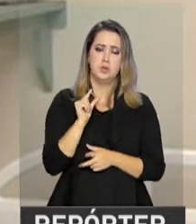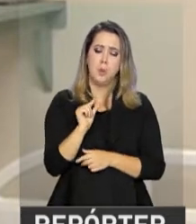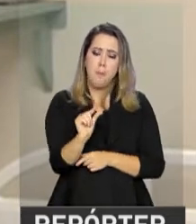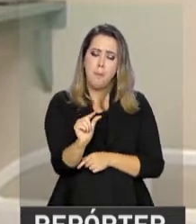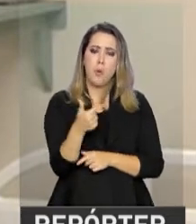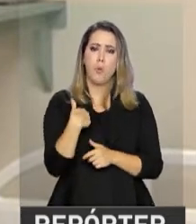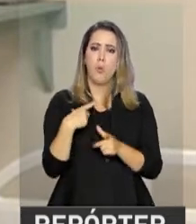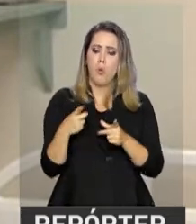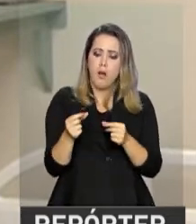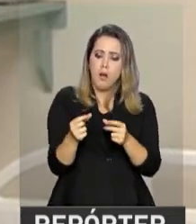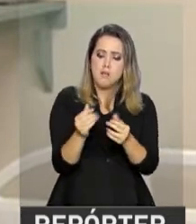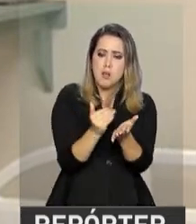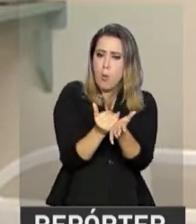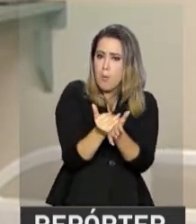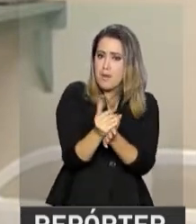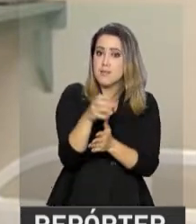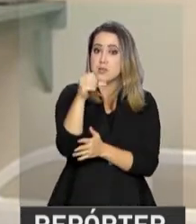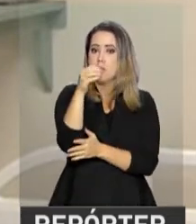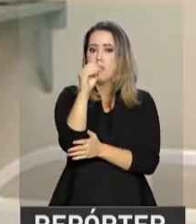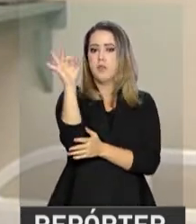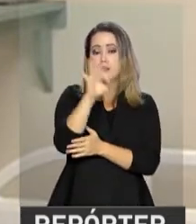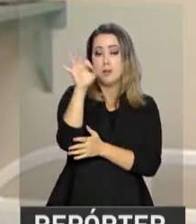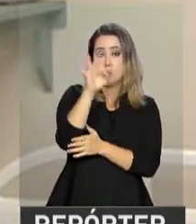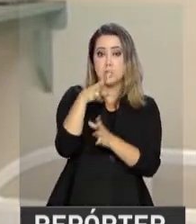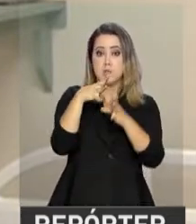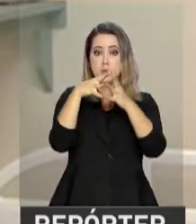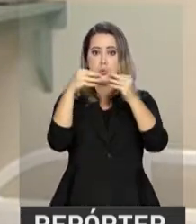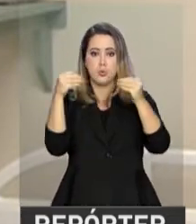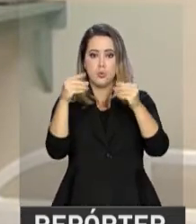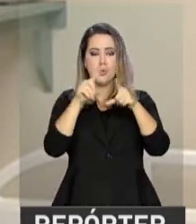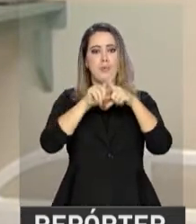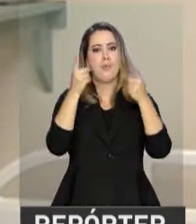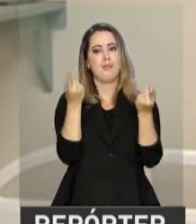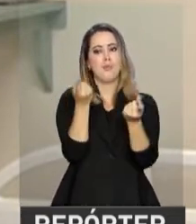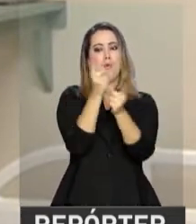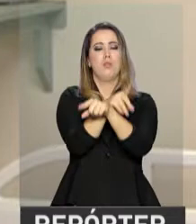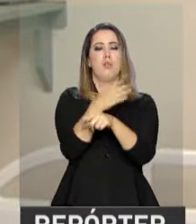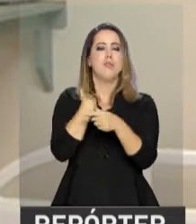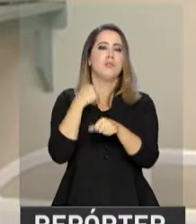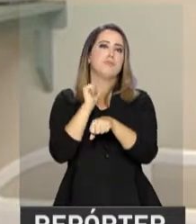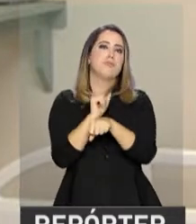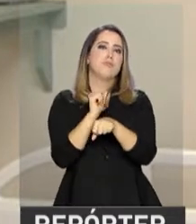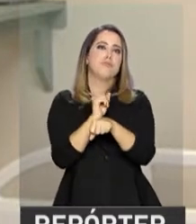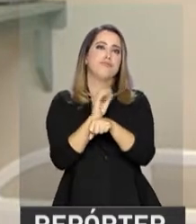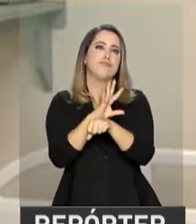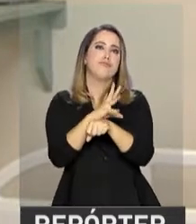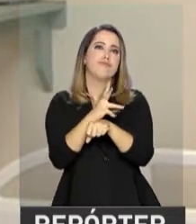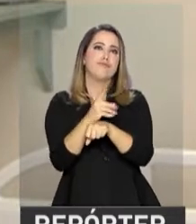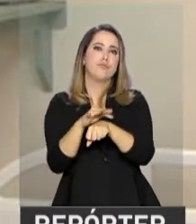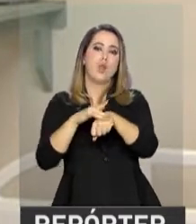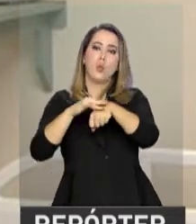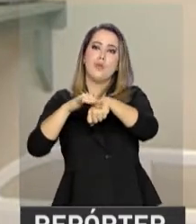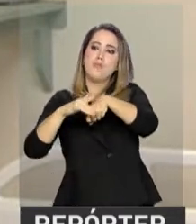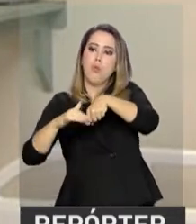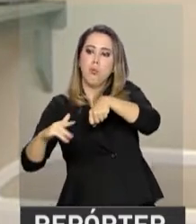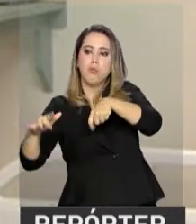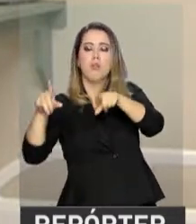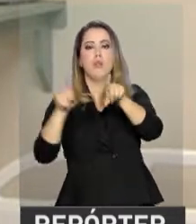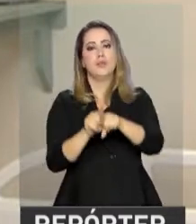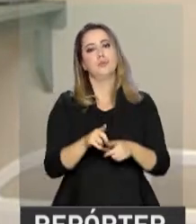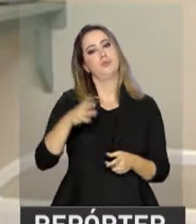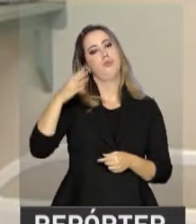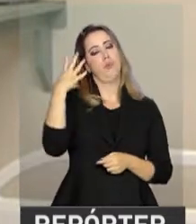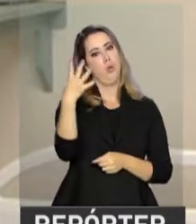tem a chance de 90% de cura. O contrário disso, se você deixa passar, esse aumento de câncer passa a